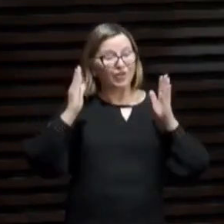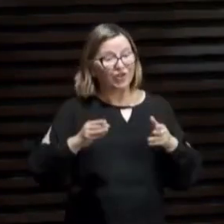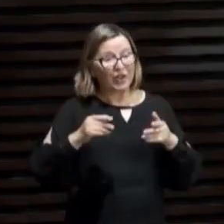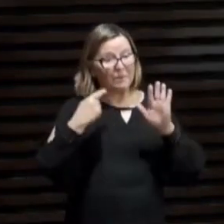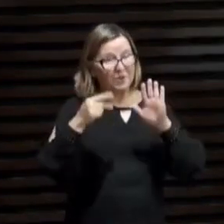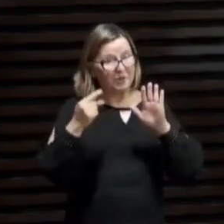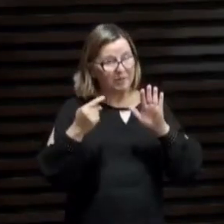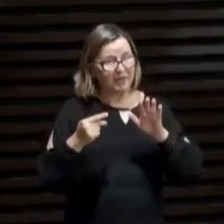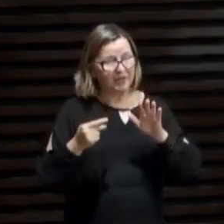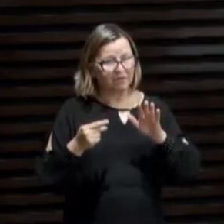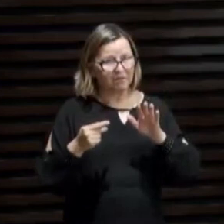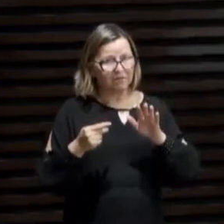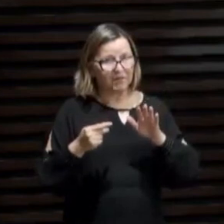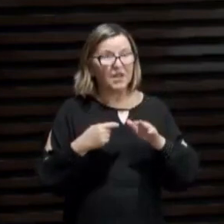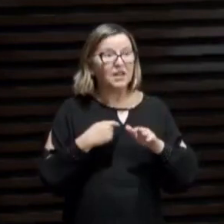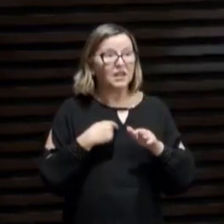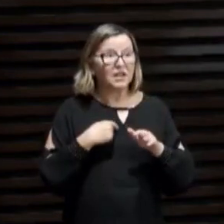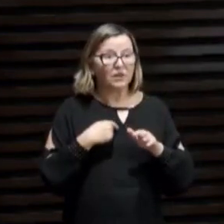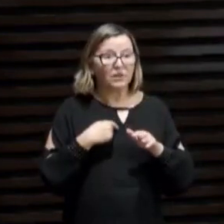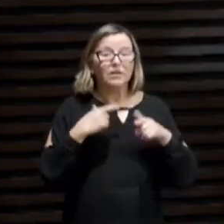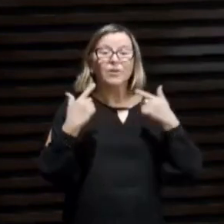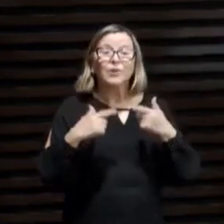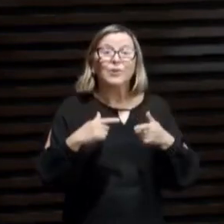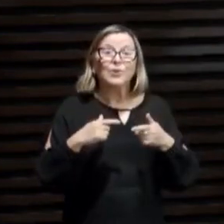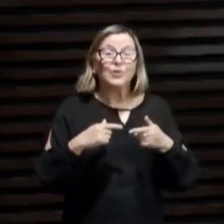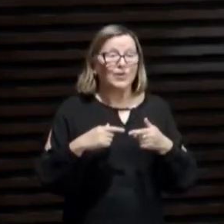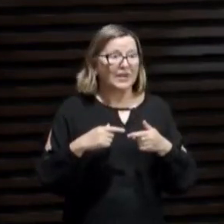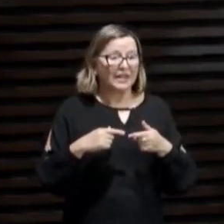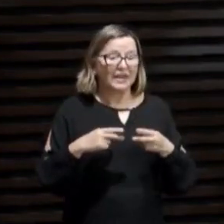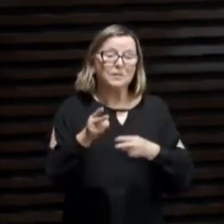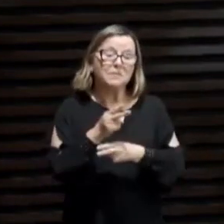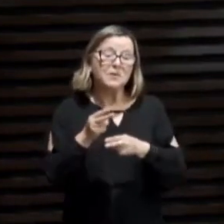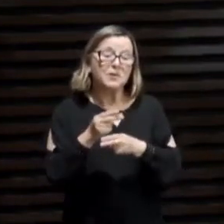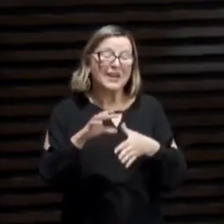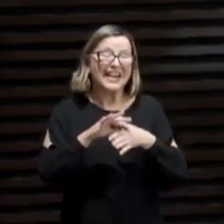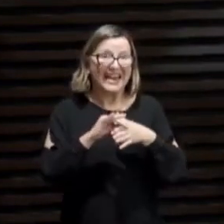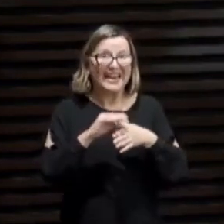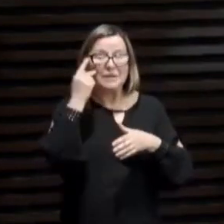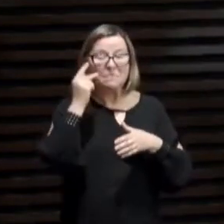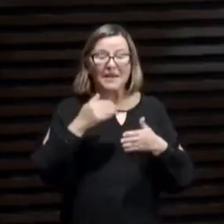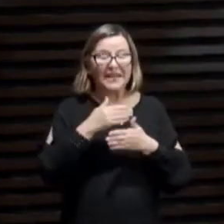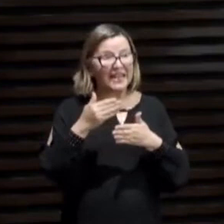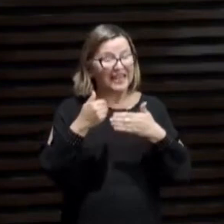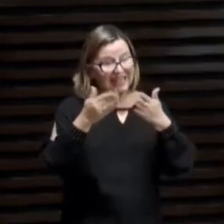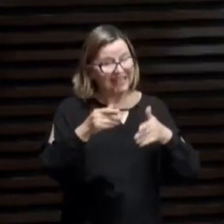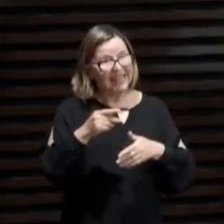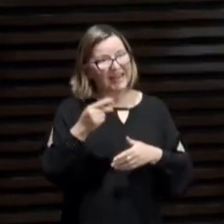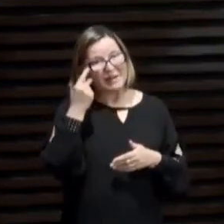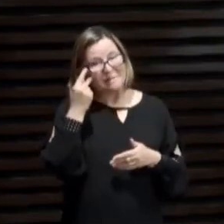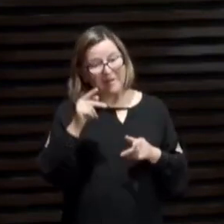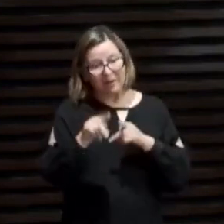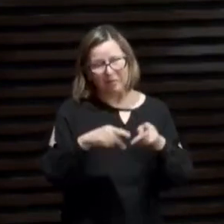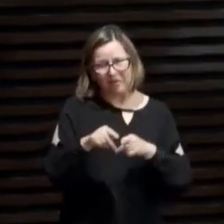para todo este povo? Pois chora diante de mim, dizendo, dá-nos carne a comer, para que possamos comer. Eu sozinho